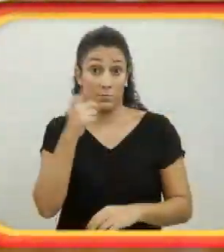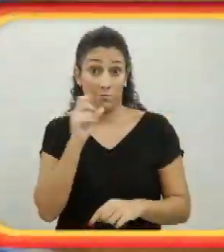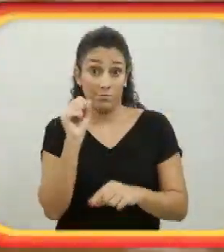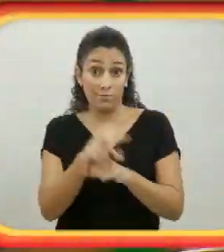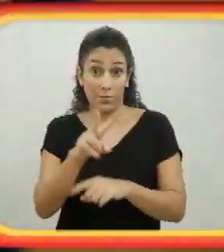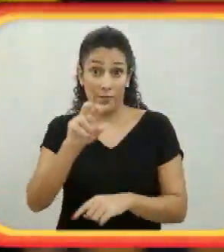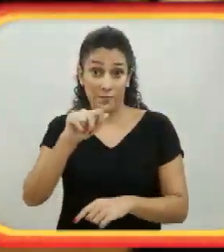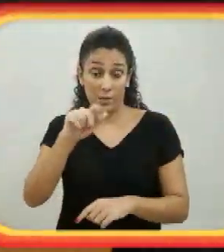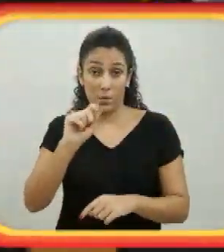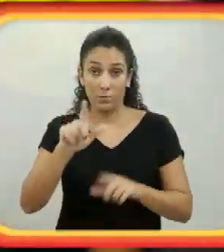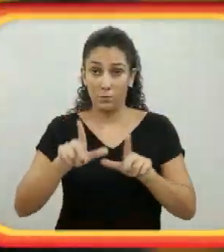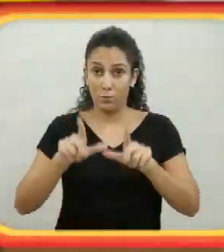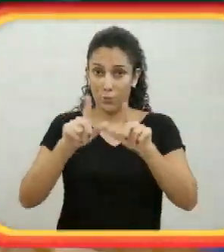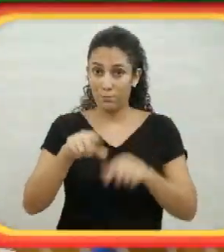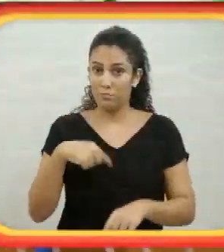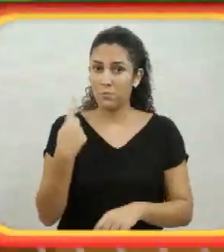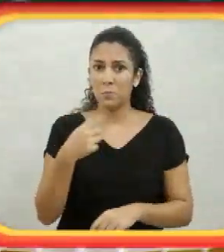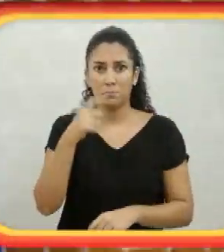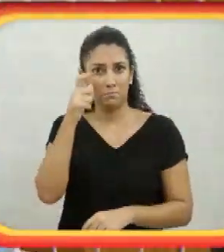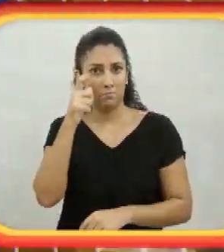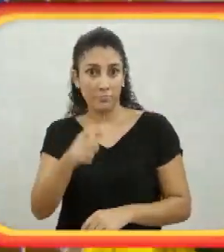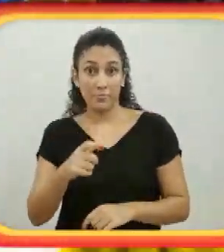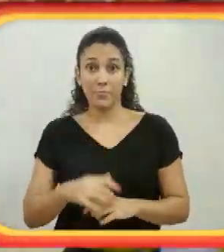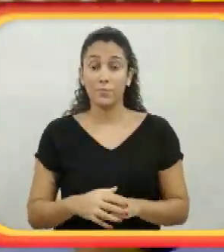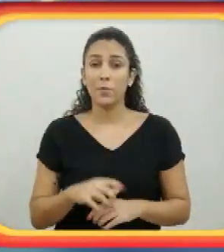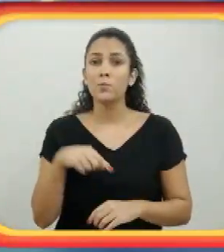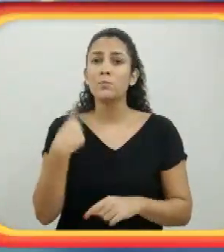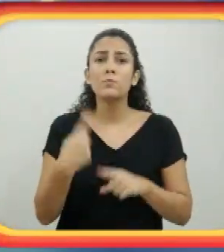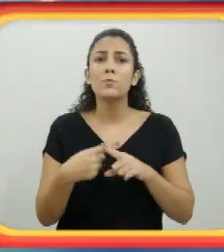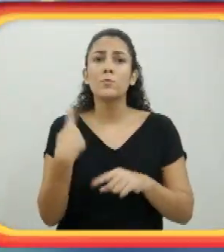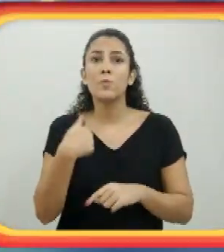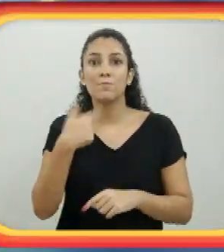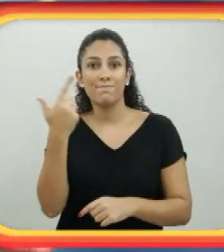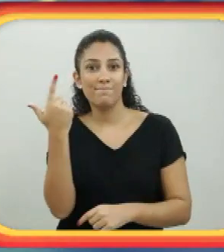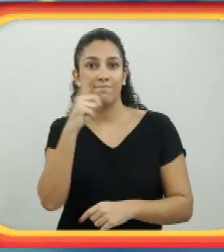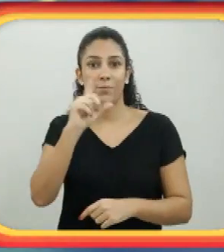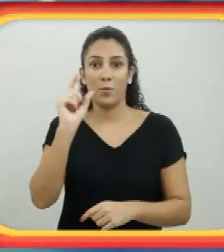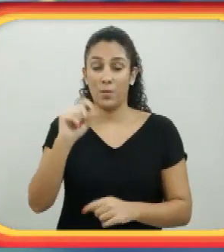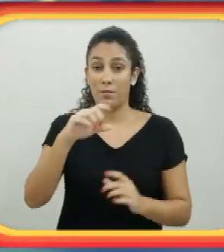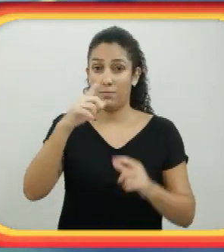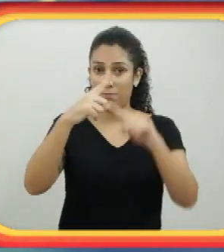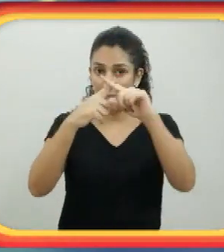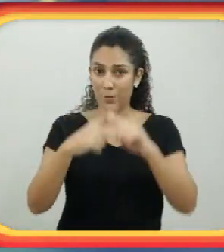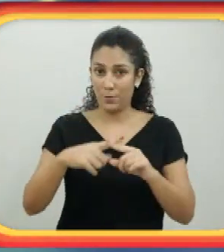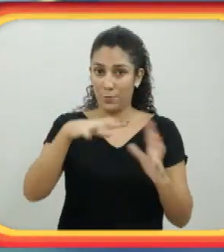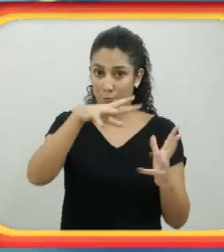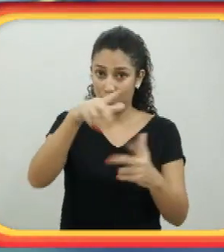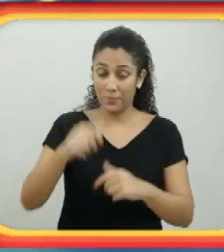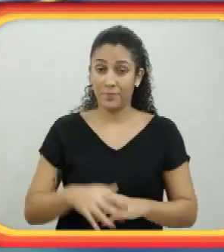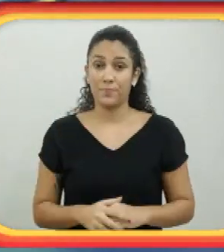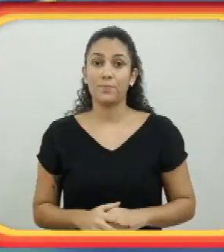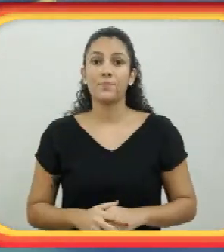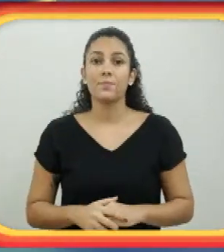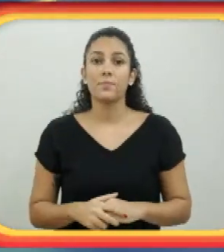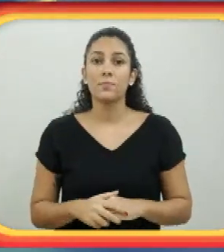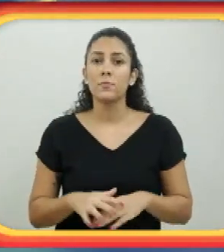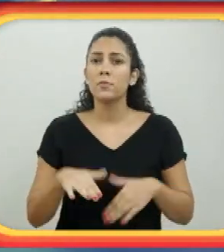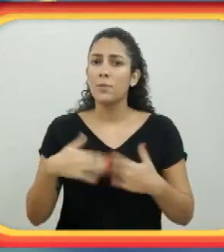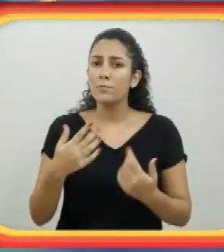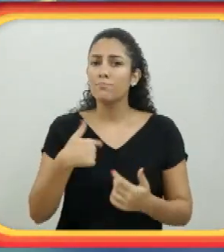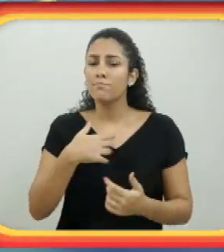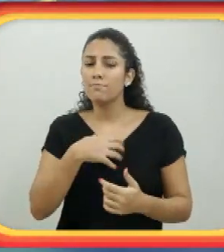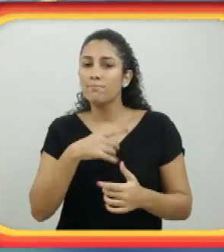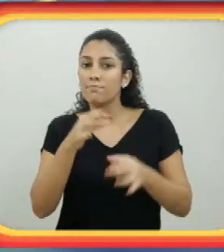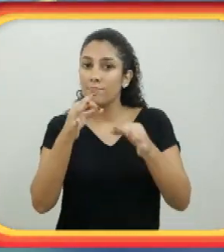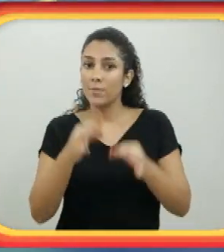Ter conquistado a vaga para Tóquio, para a gente foi muito interessante, porque nós conquistamos logo no campeonato mundial. Então